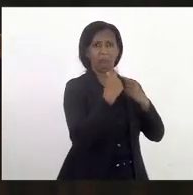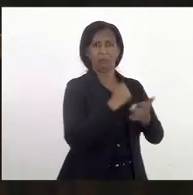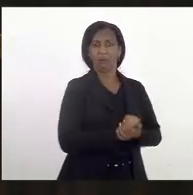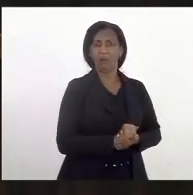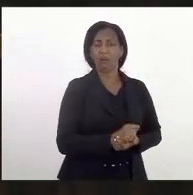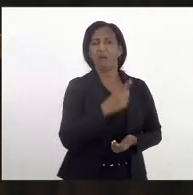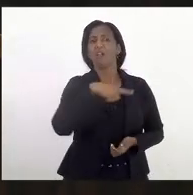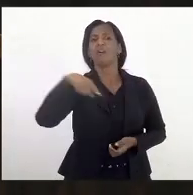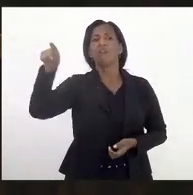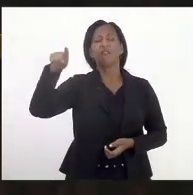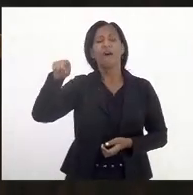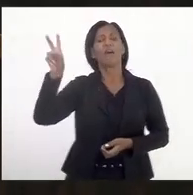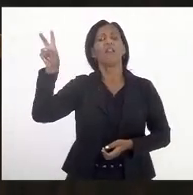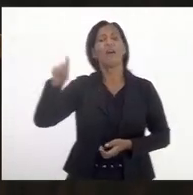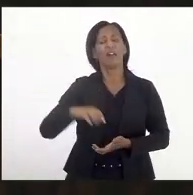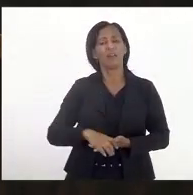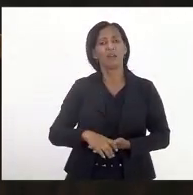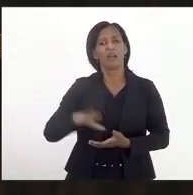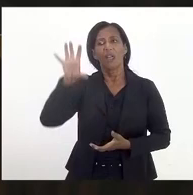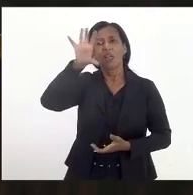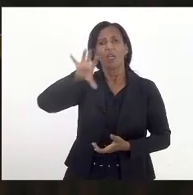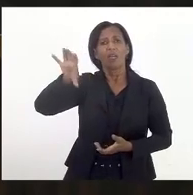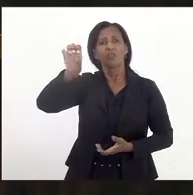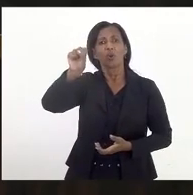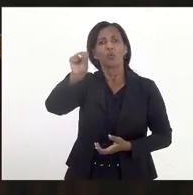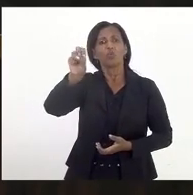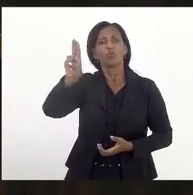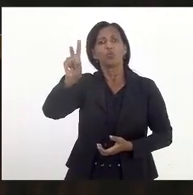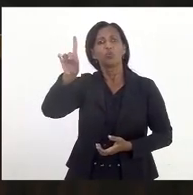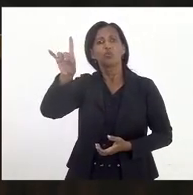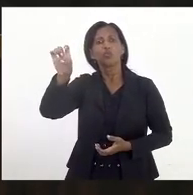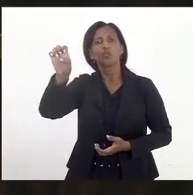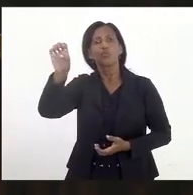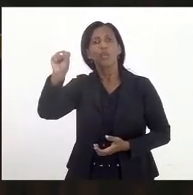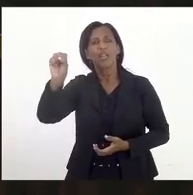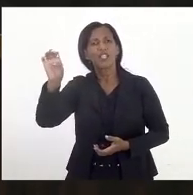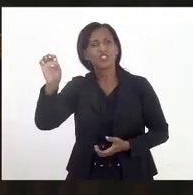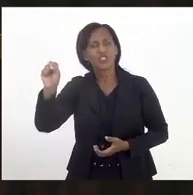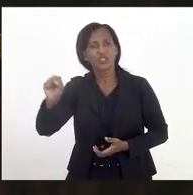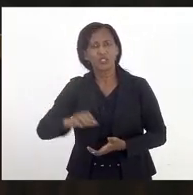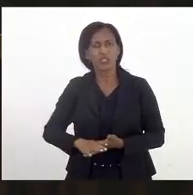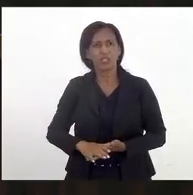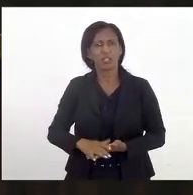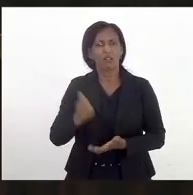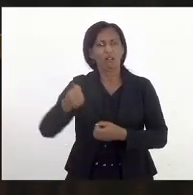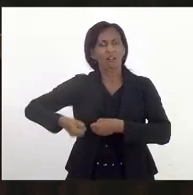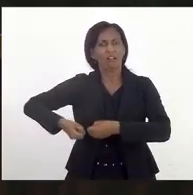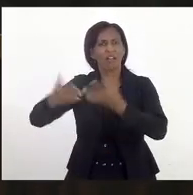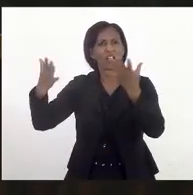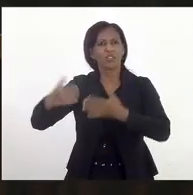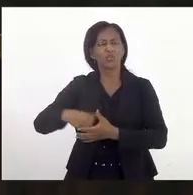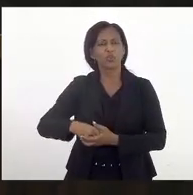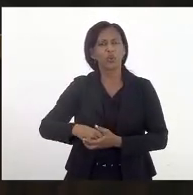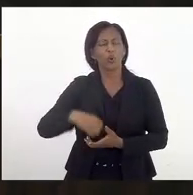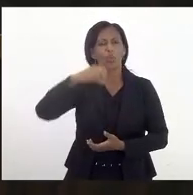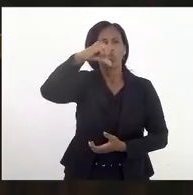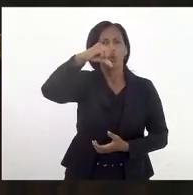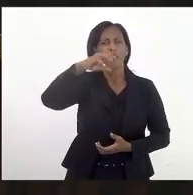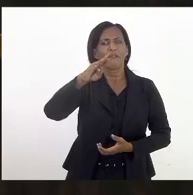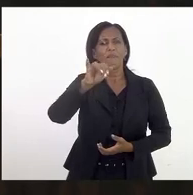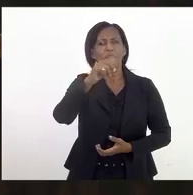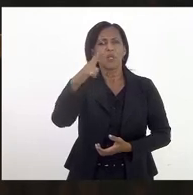região Sudeste gastou só em 2017 9 mil e nove milhões e cem mil reais que o passagem com